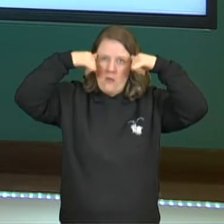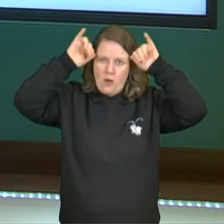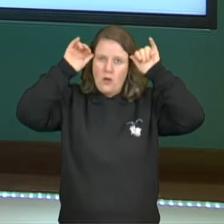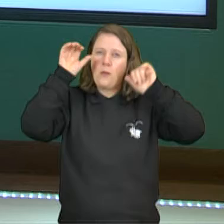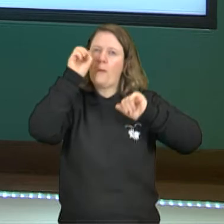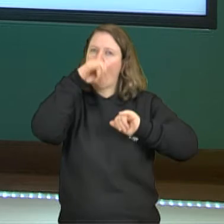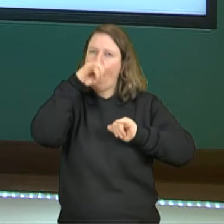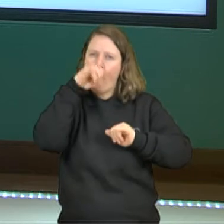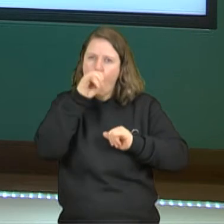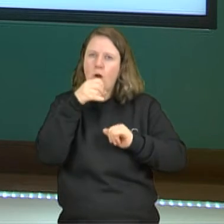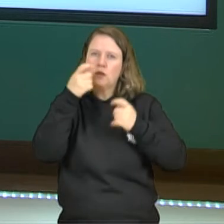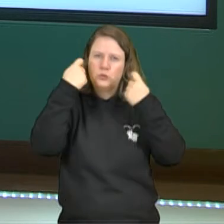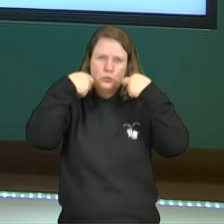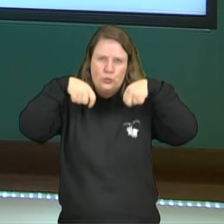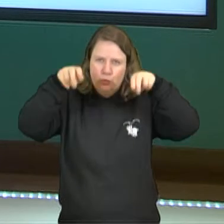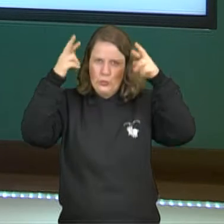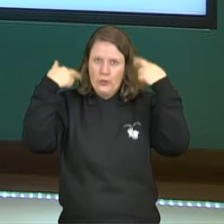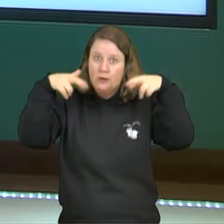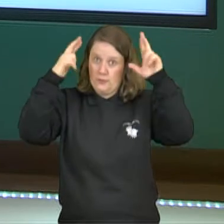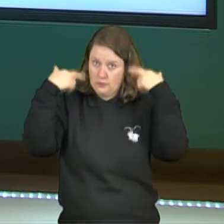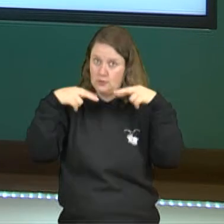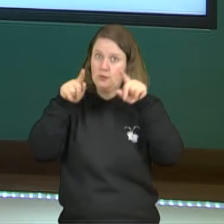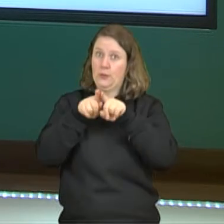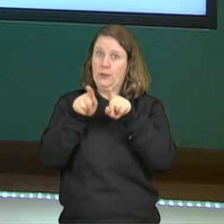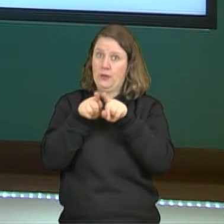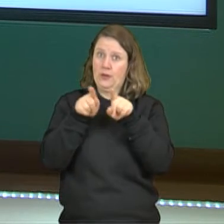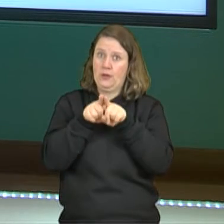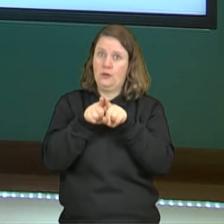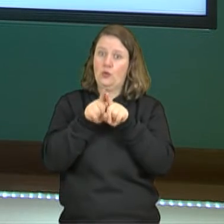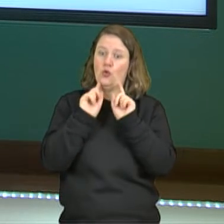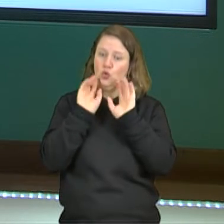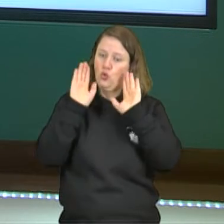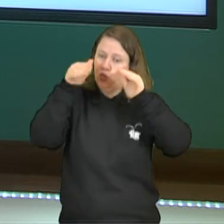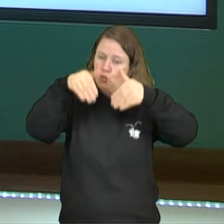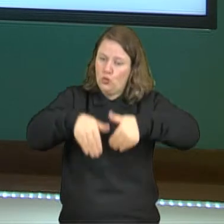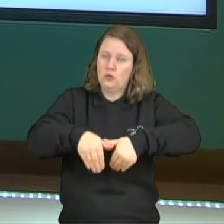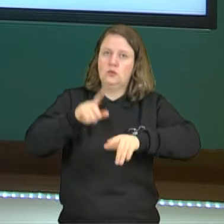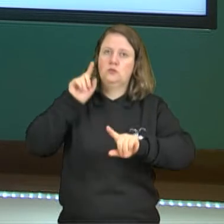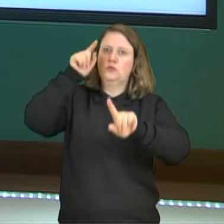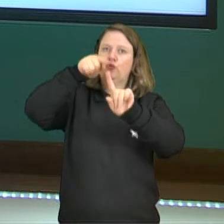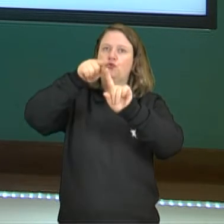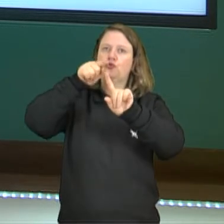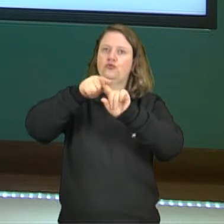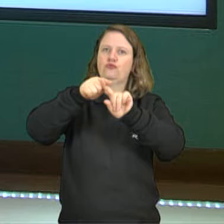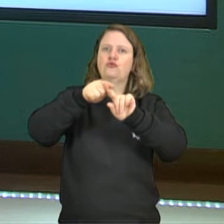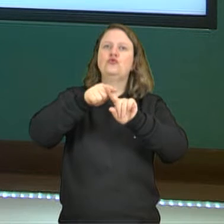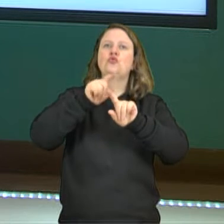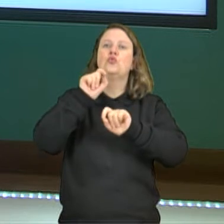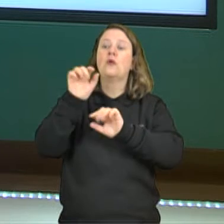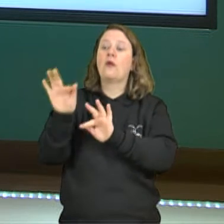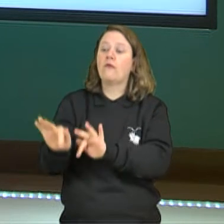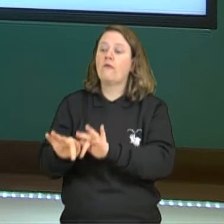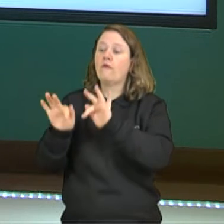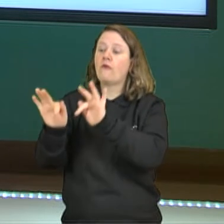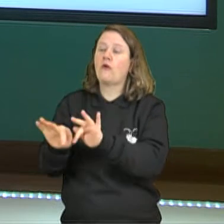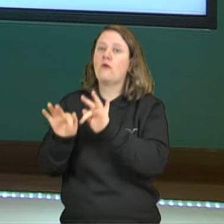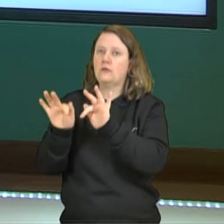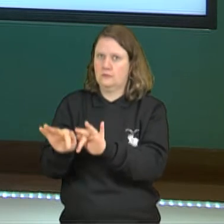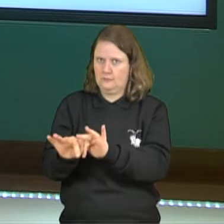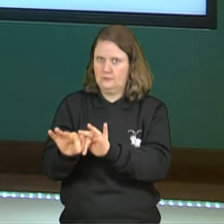o pastoreio, sendo voltada sobretudo para a subsistência, né? Da subsistência do feudo, dessa